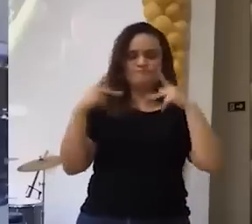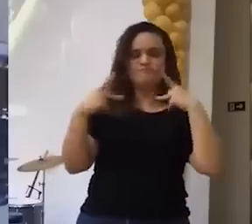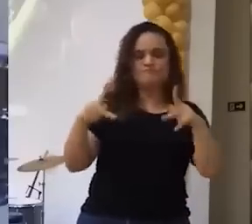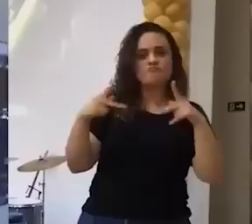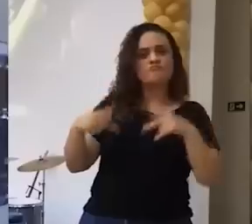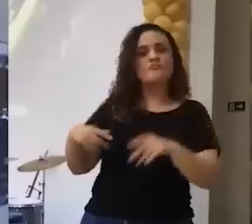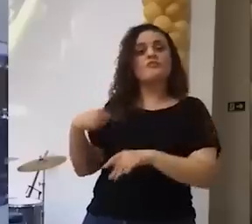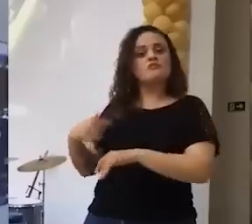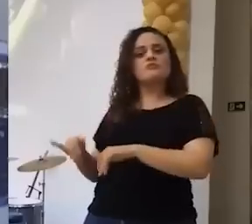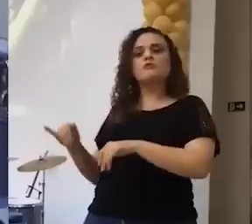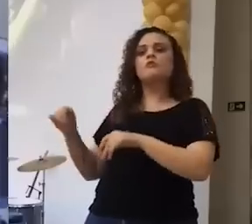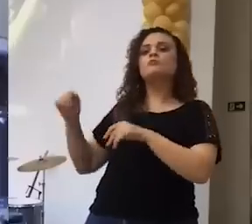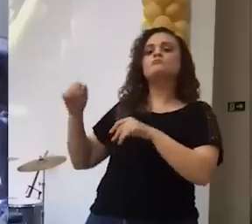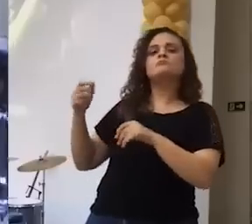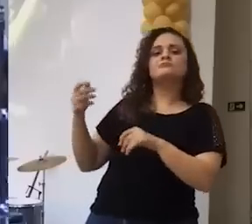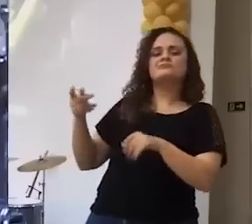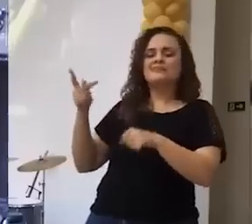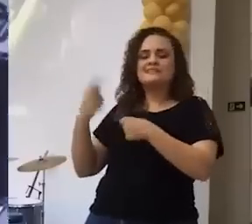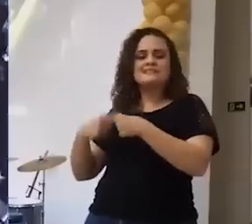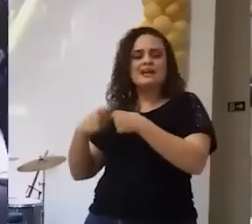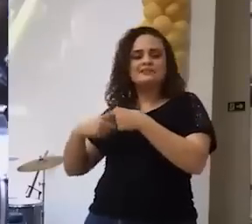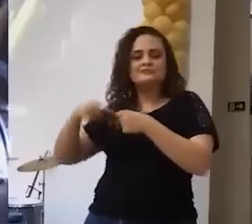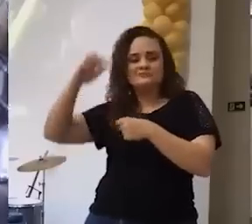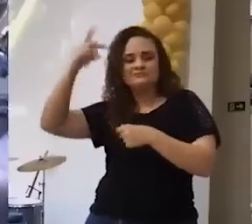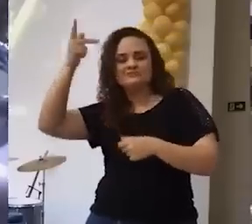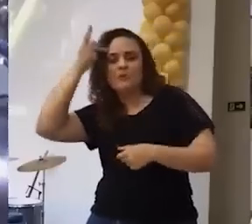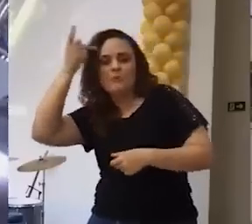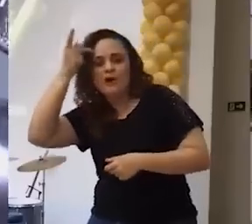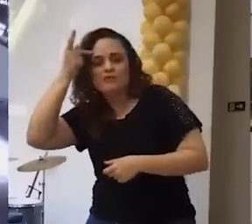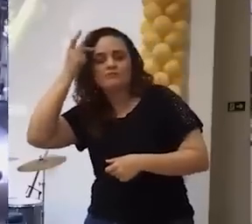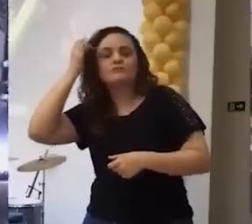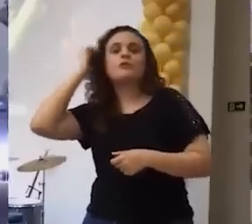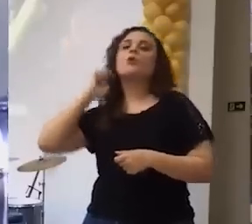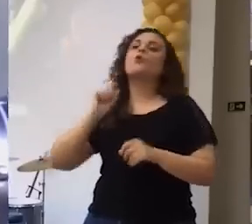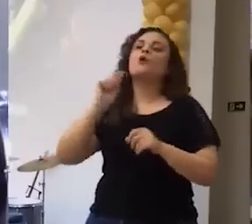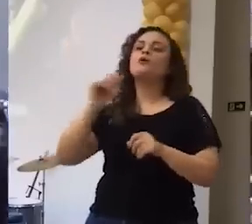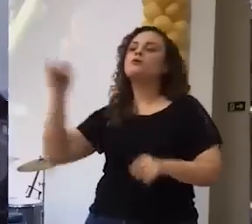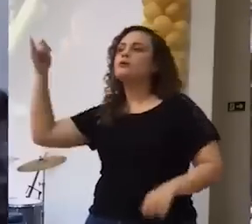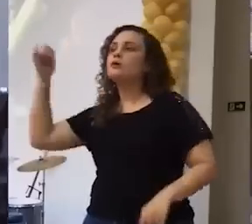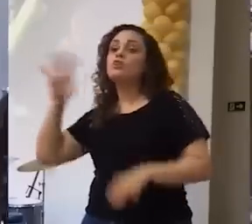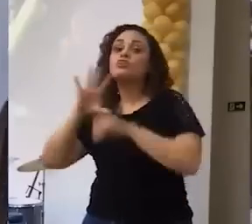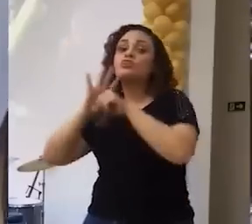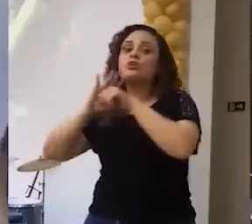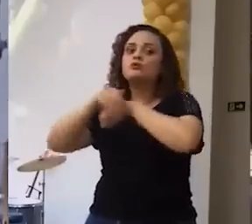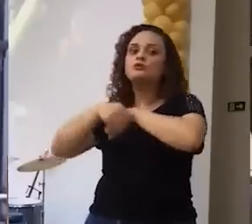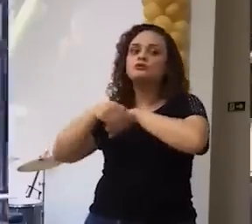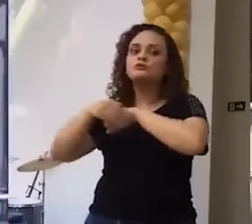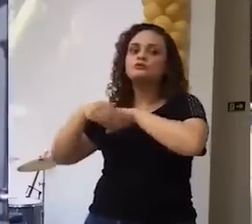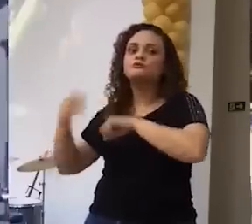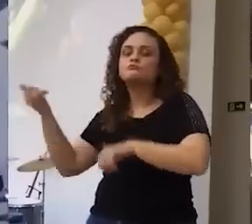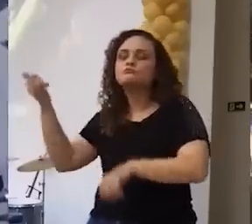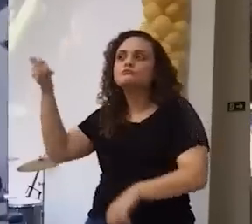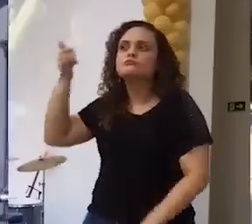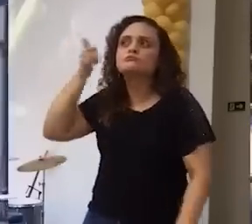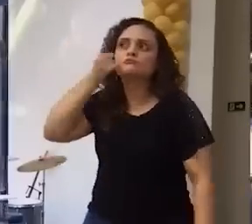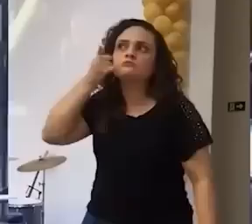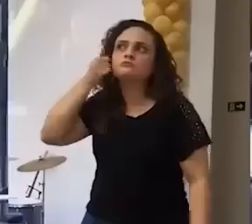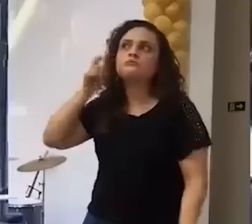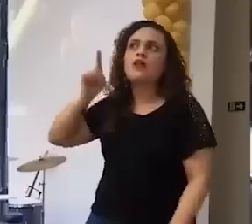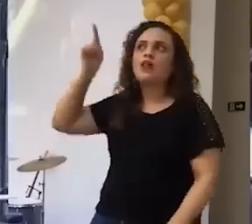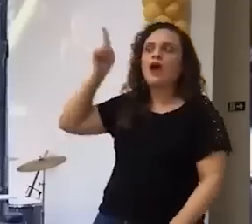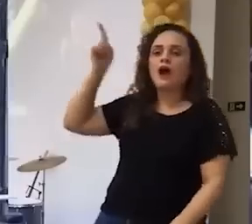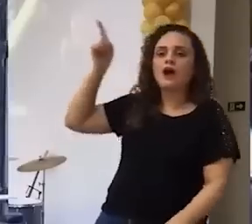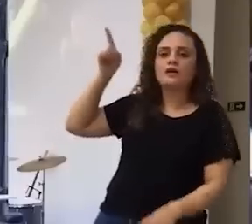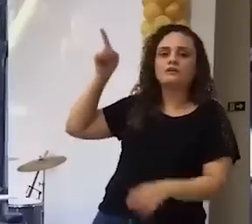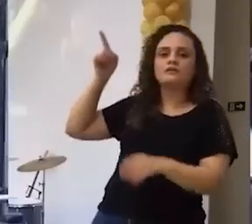Paulo, quando recebo à noite um telefonema do interior do estado do Espírito Santo, onde a minha família morava e mora até